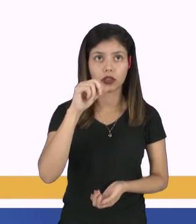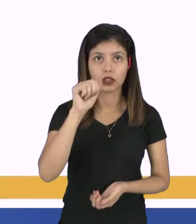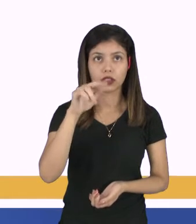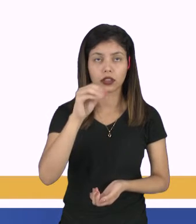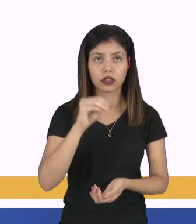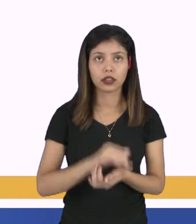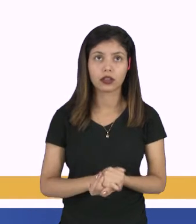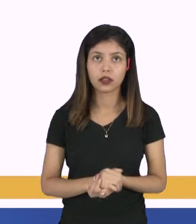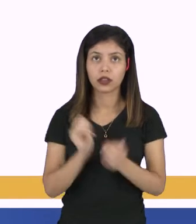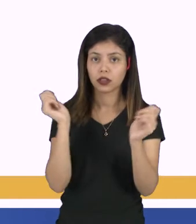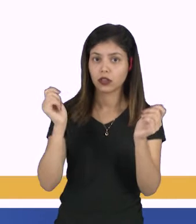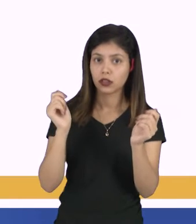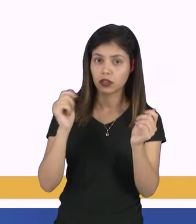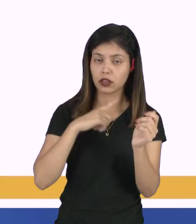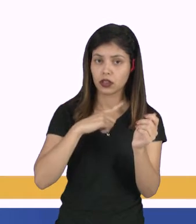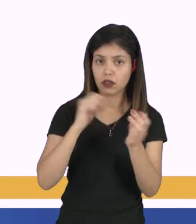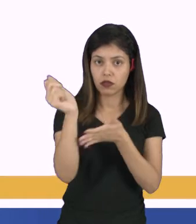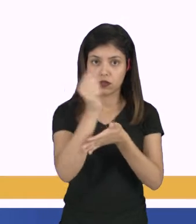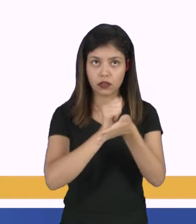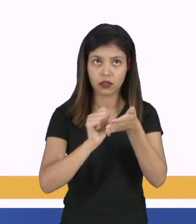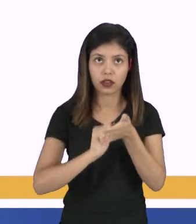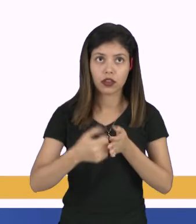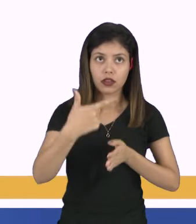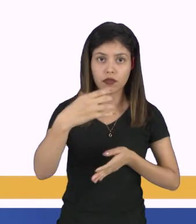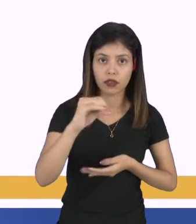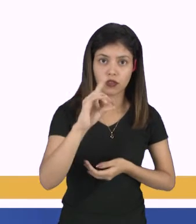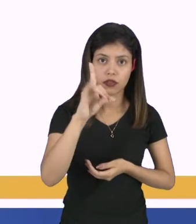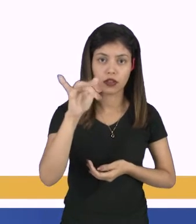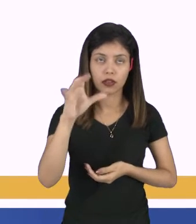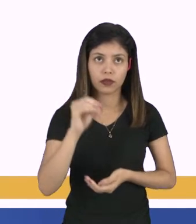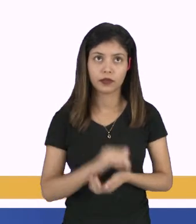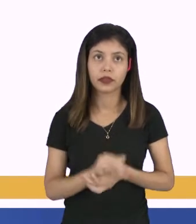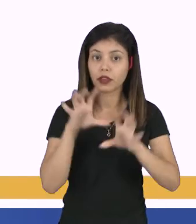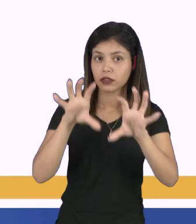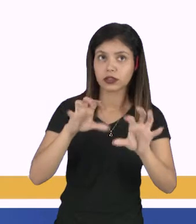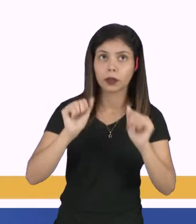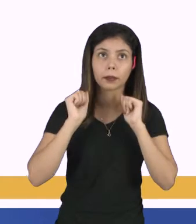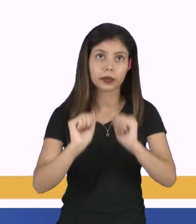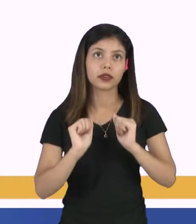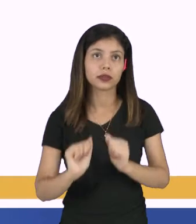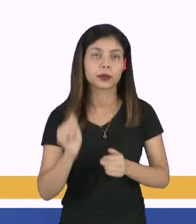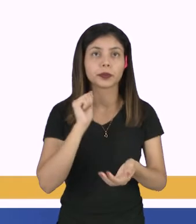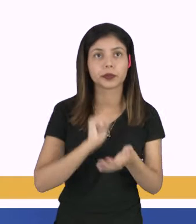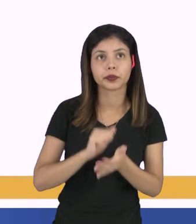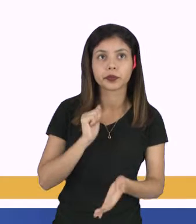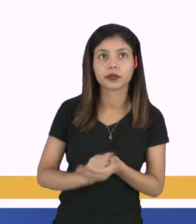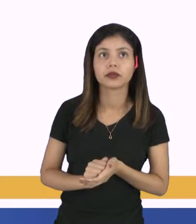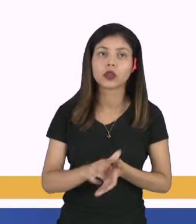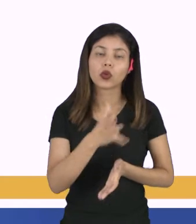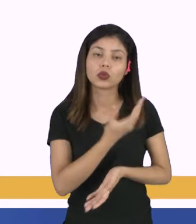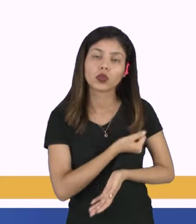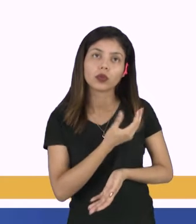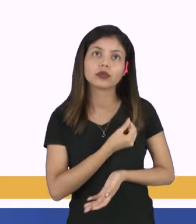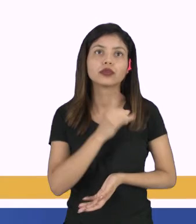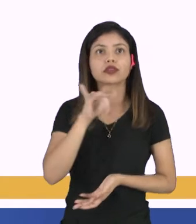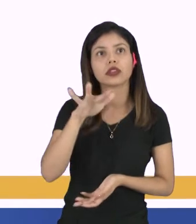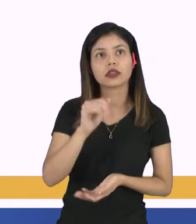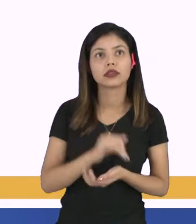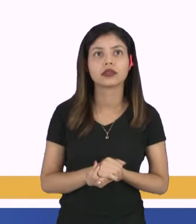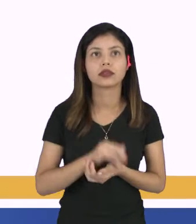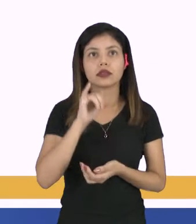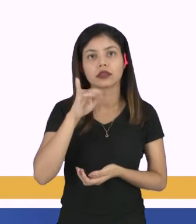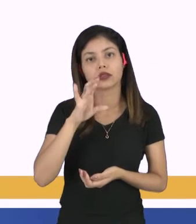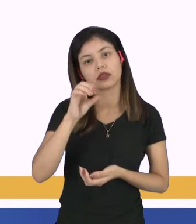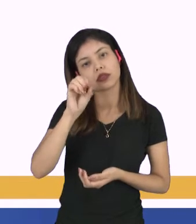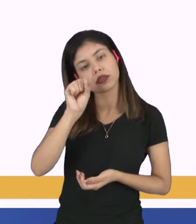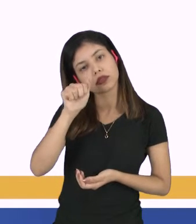icoságono ele é um polígono, certo, de 20 lados. Assim, pode-se calcular o número de diagonais